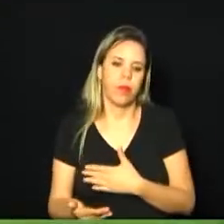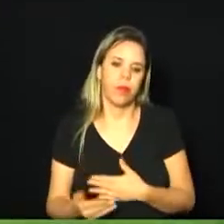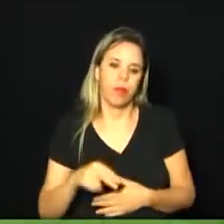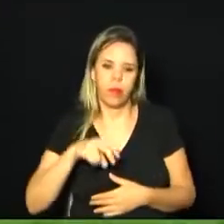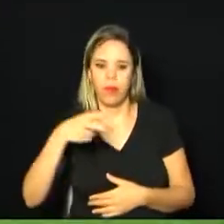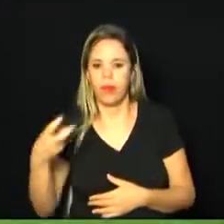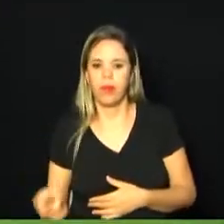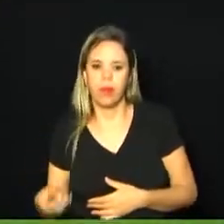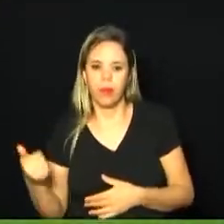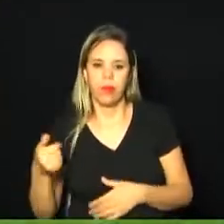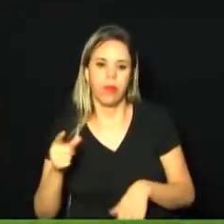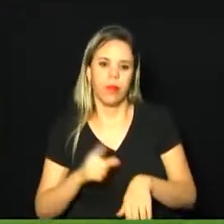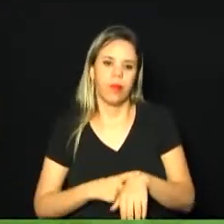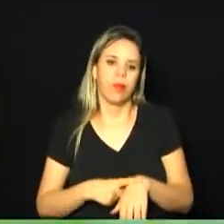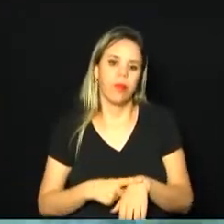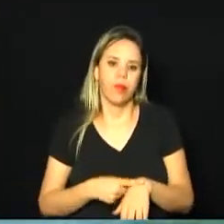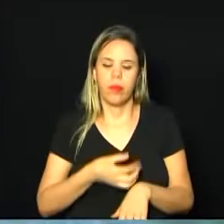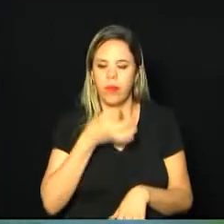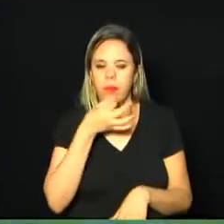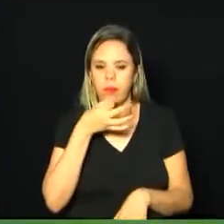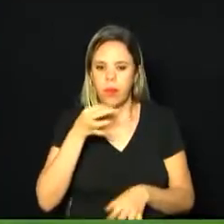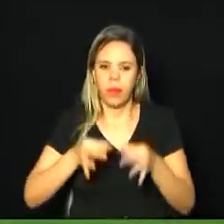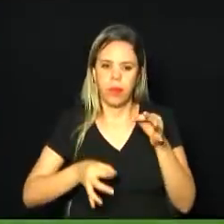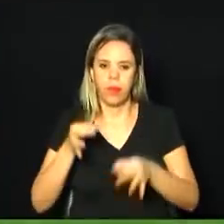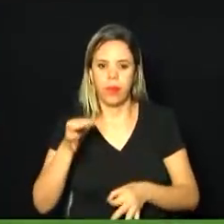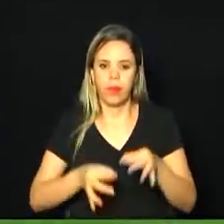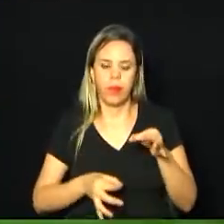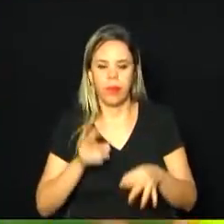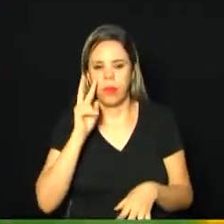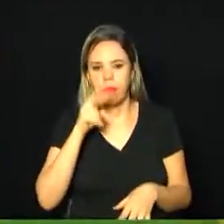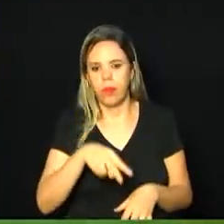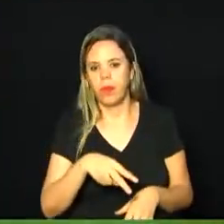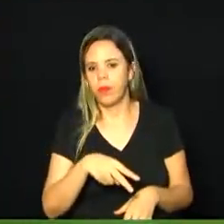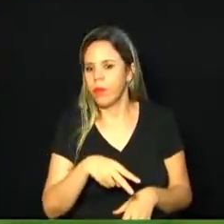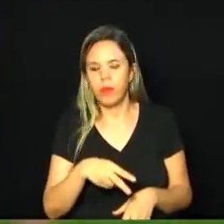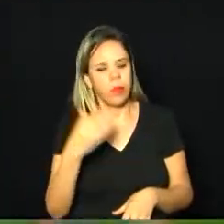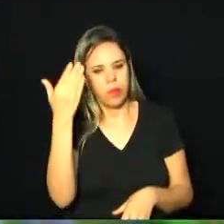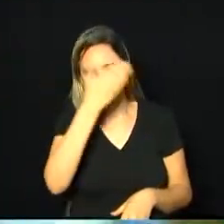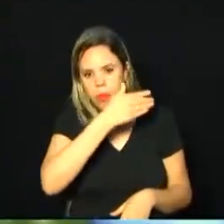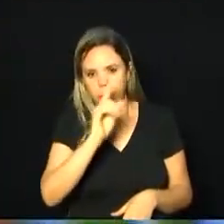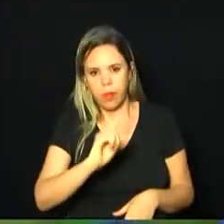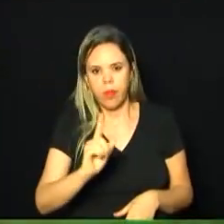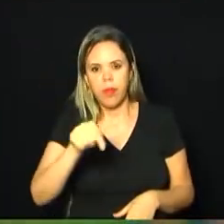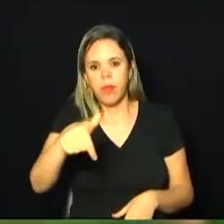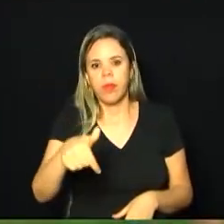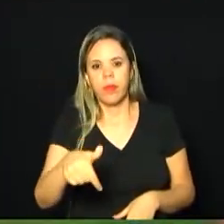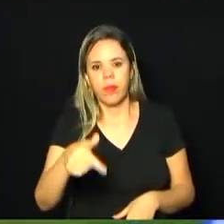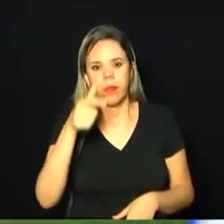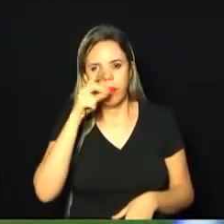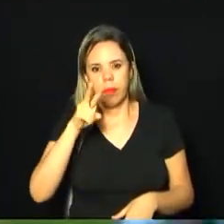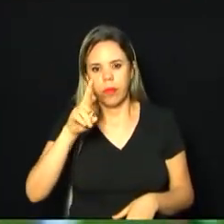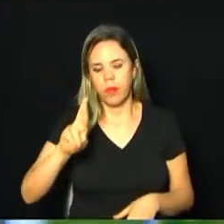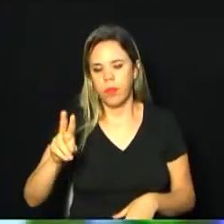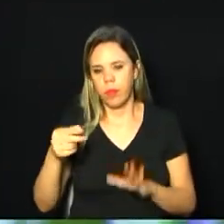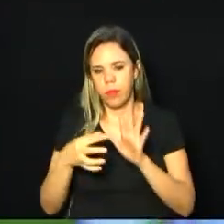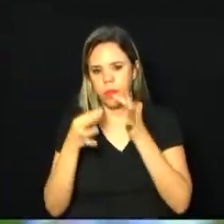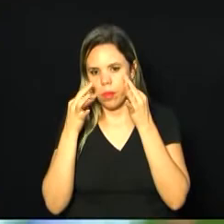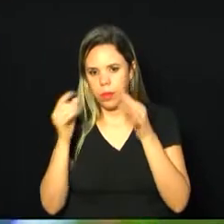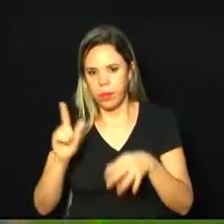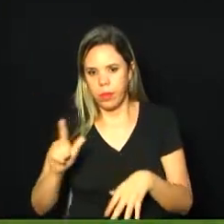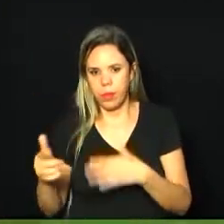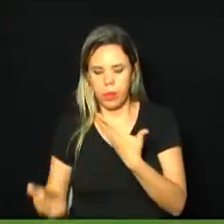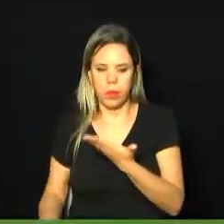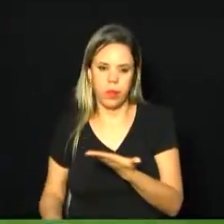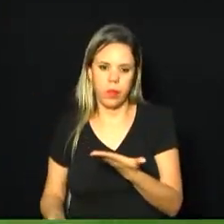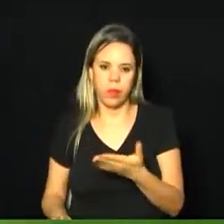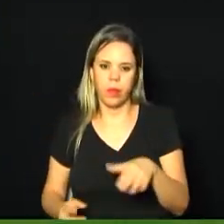no primeiro momento árbitro Léo Simão Holanda não viu depois o vários chamou e aí é claro